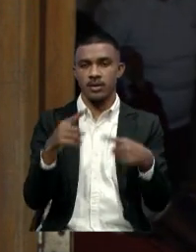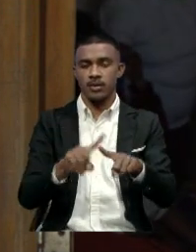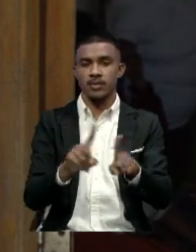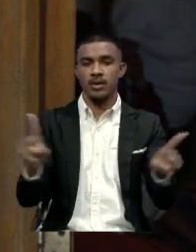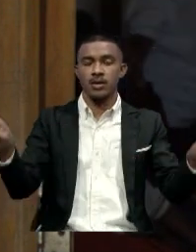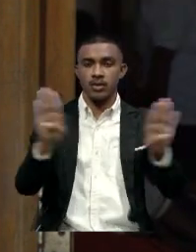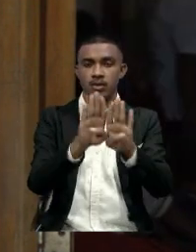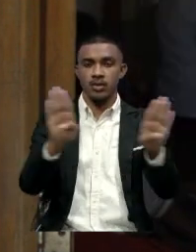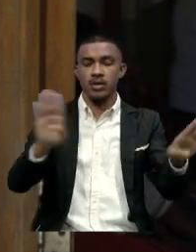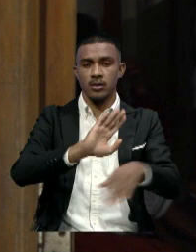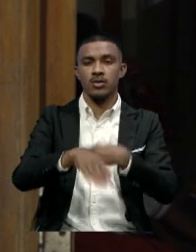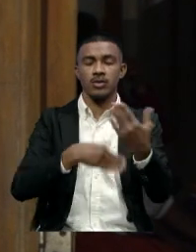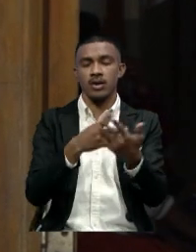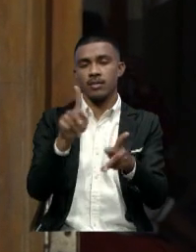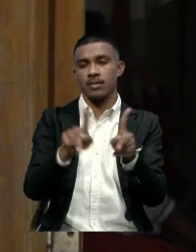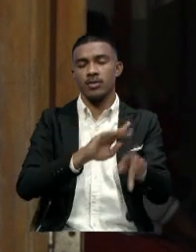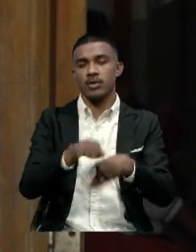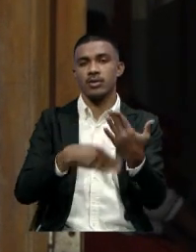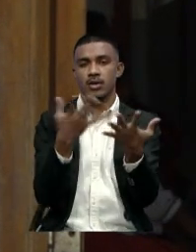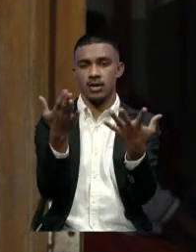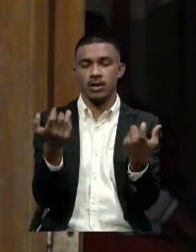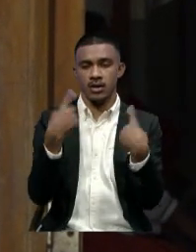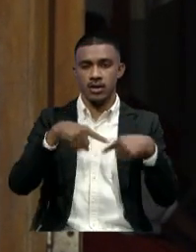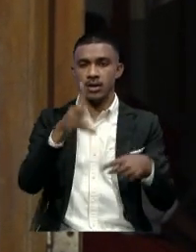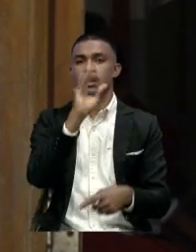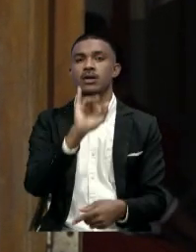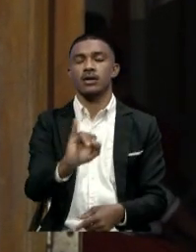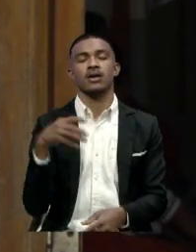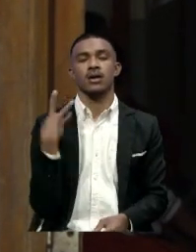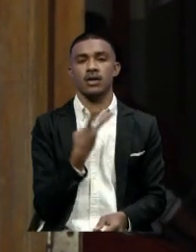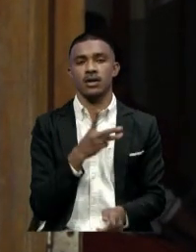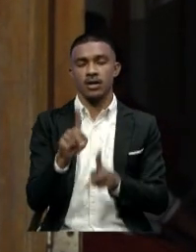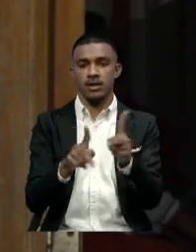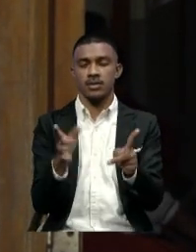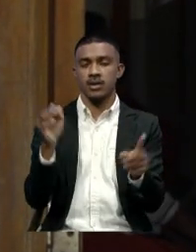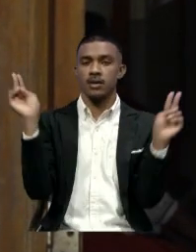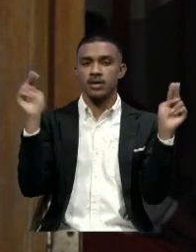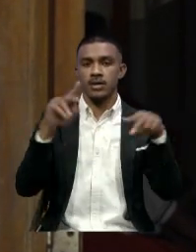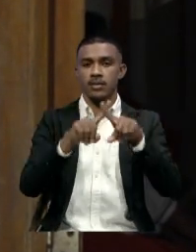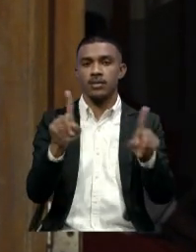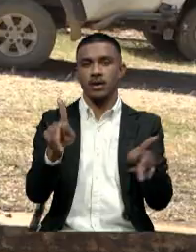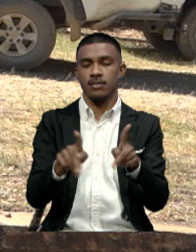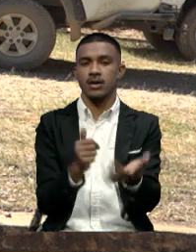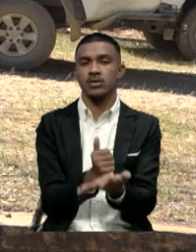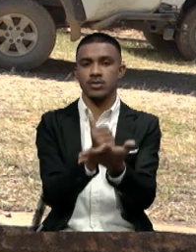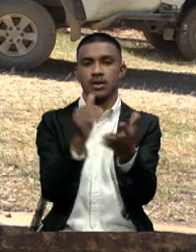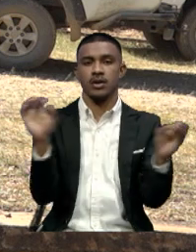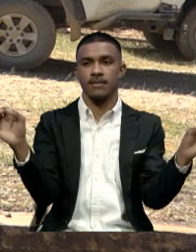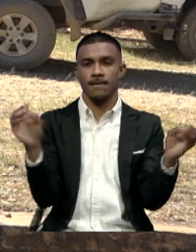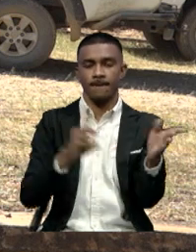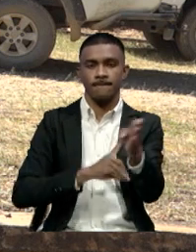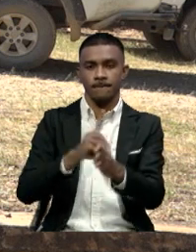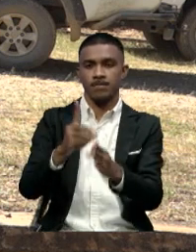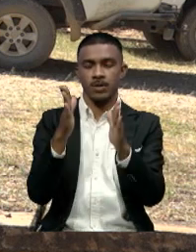itu emang itu hakar ke villa, ya fat in general area sana itu nih populasi yang persis mes emang tendemento lah ya. Direktur